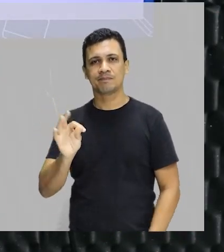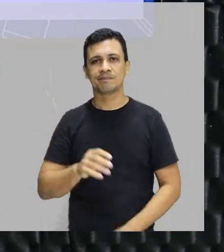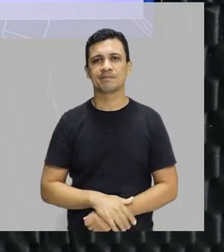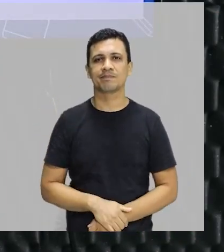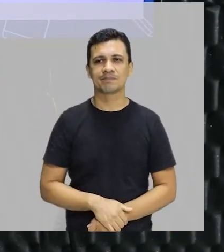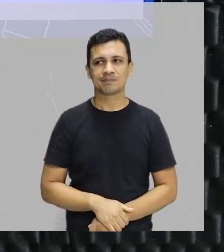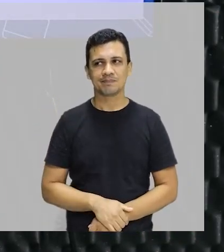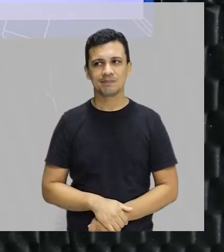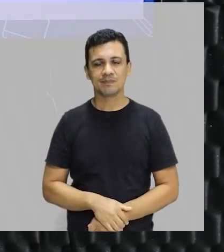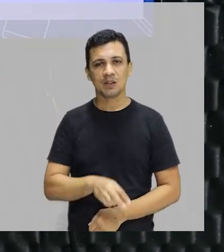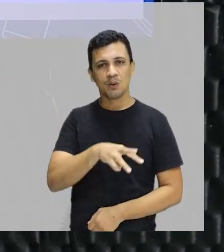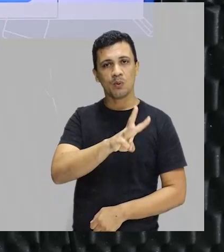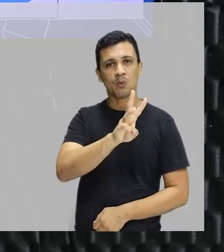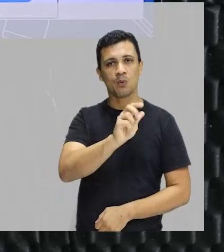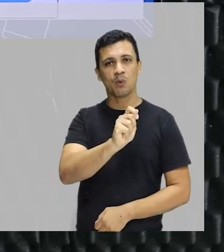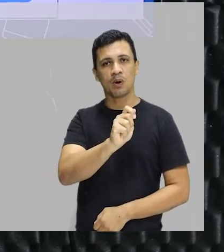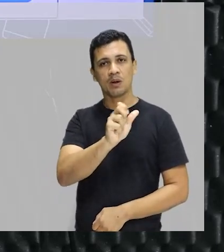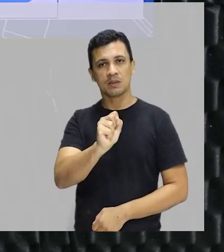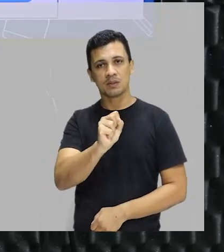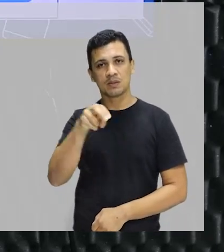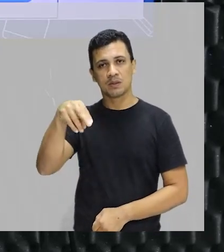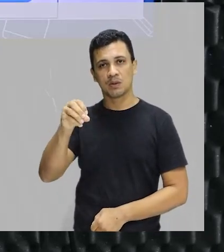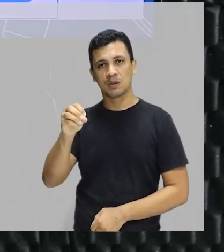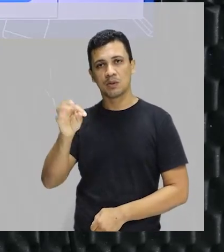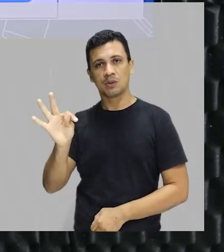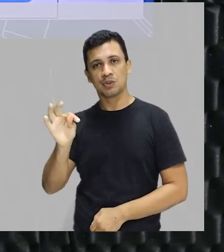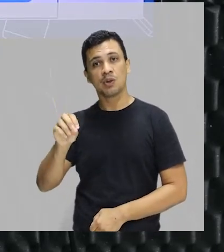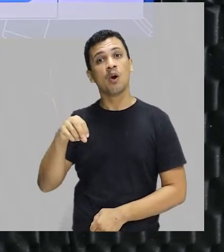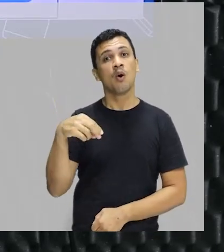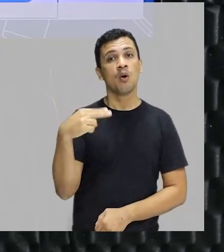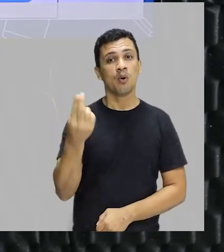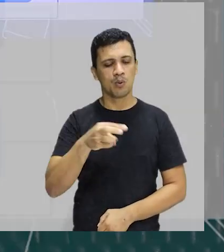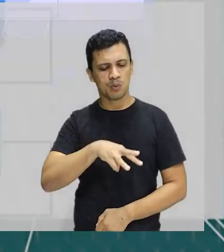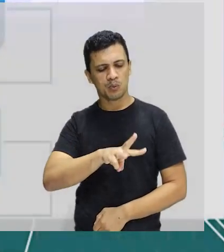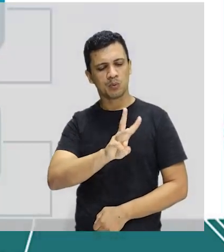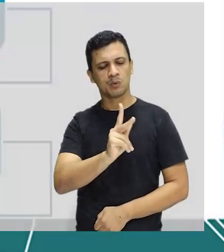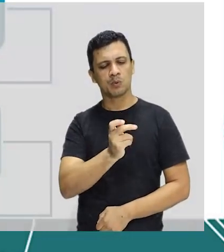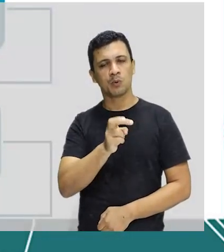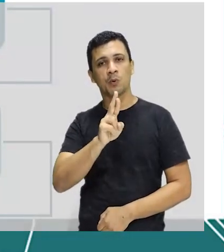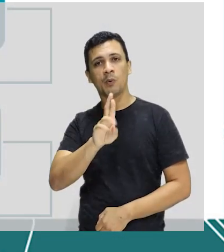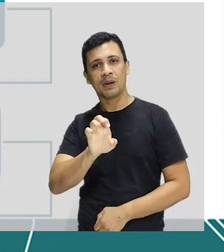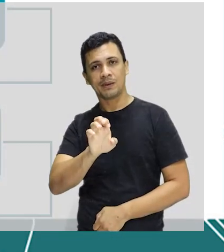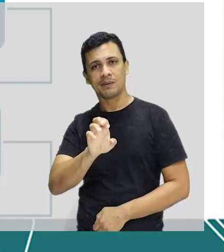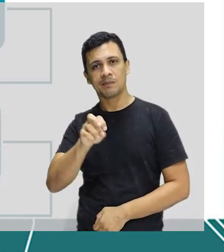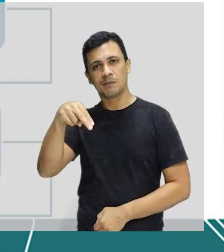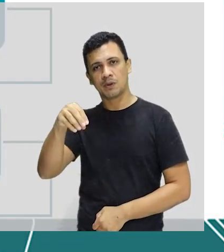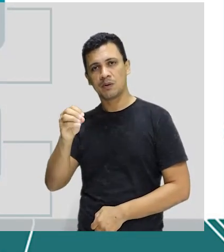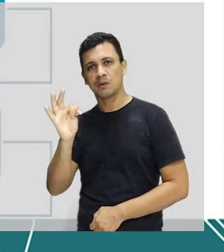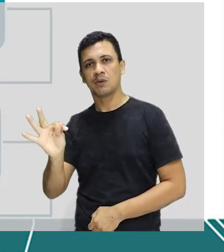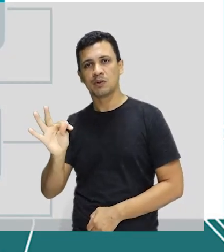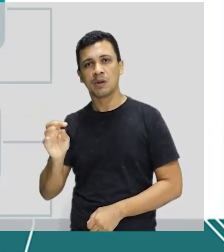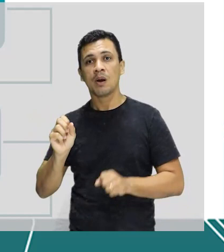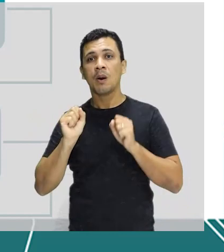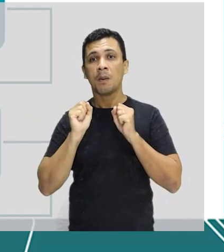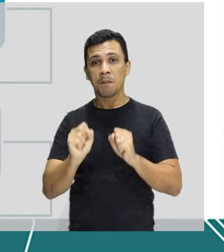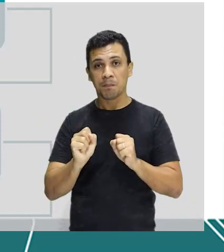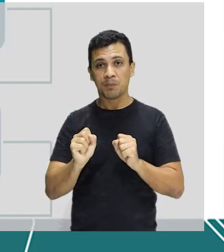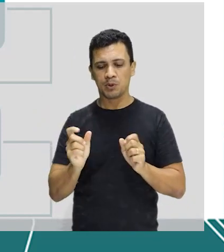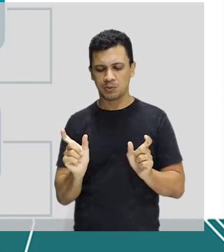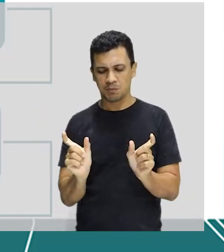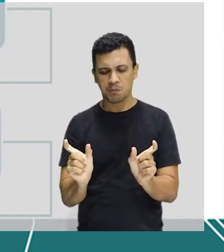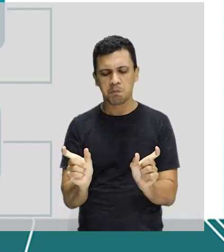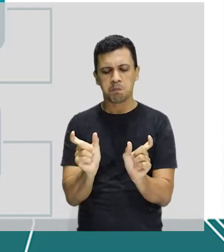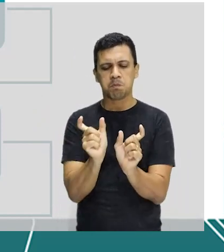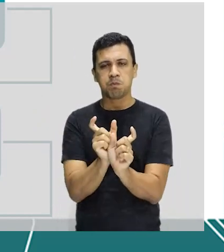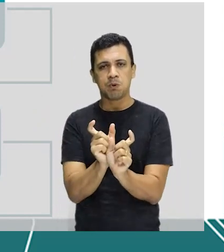ou were not. E eu posso fazer as contrações na forma negativa. Was not vai ficar